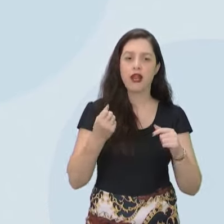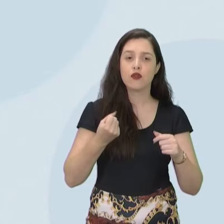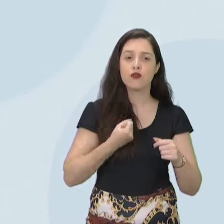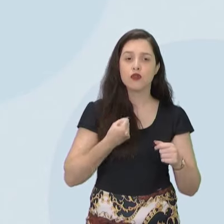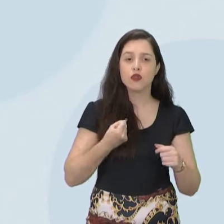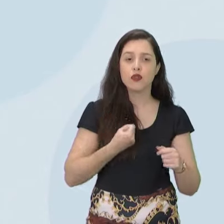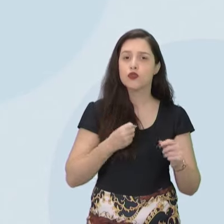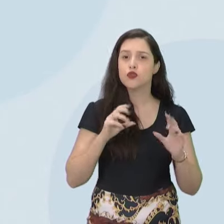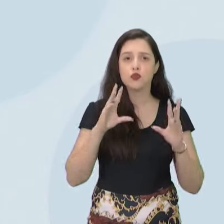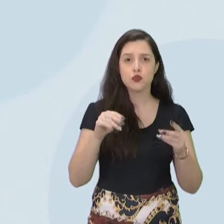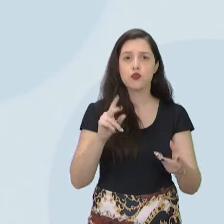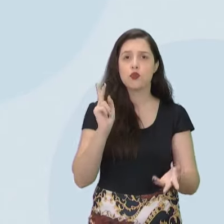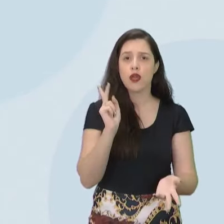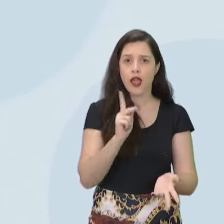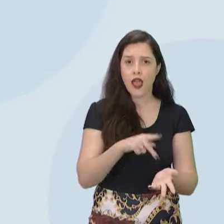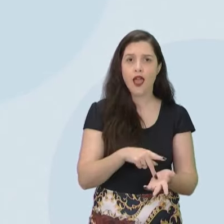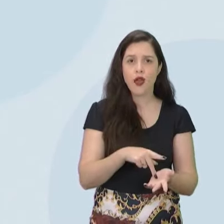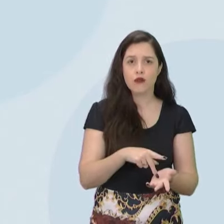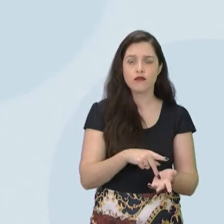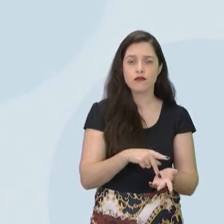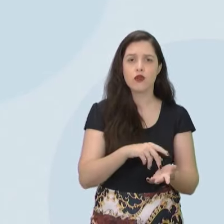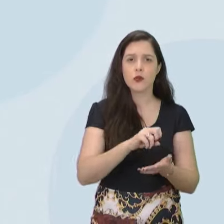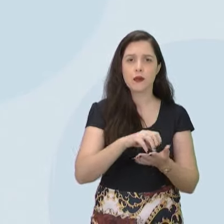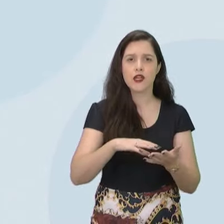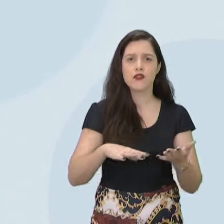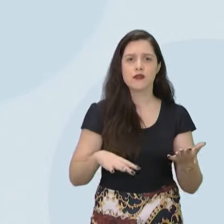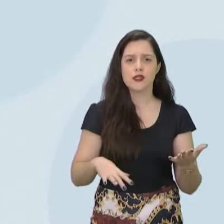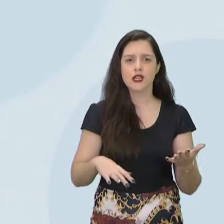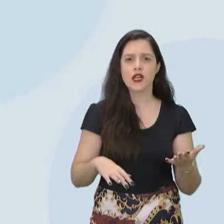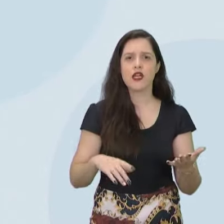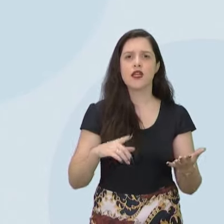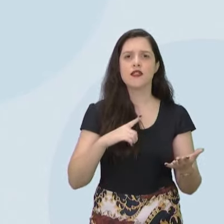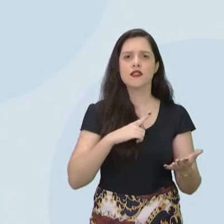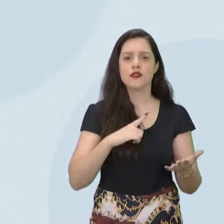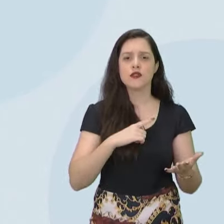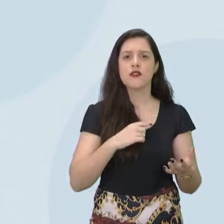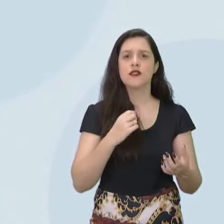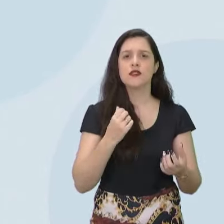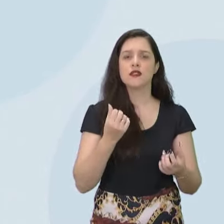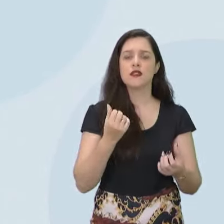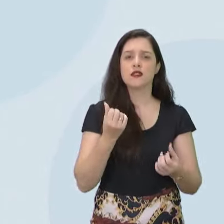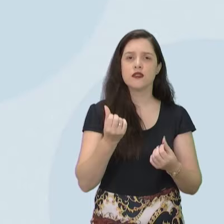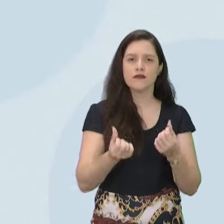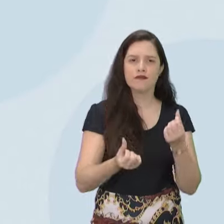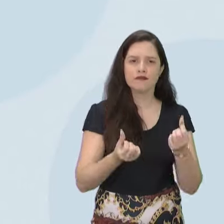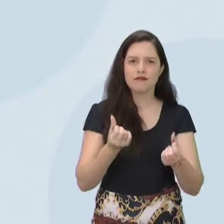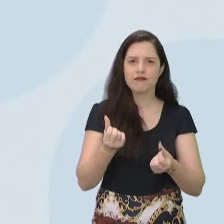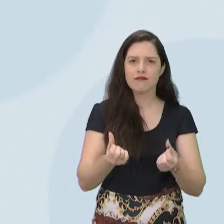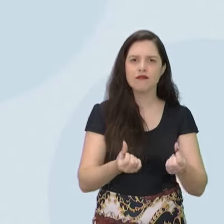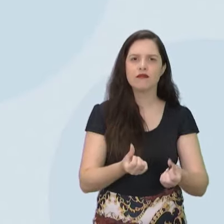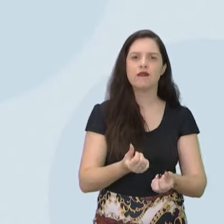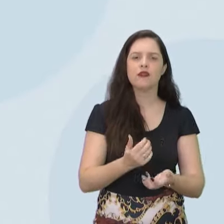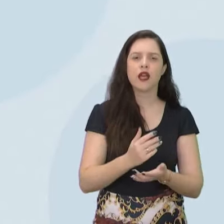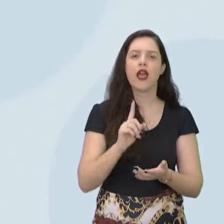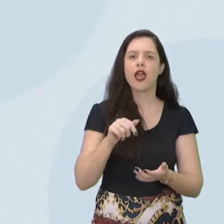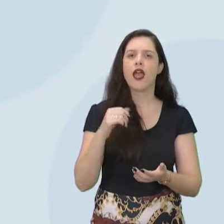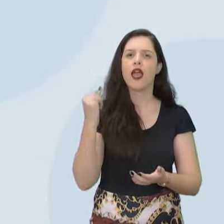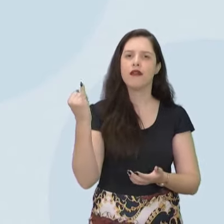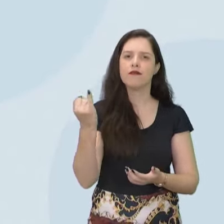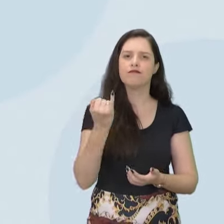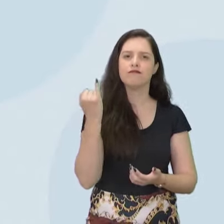no mundo real, né? Numa atividade em que o censo, por exemplo, que é algo extremamente importante para